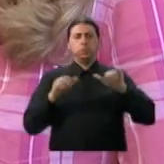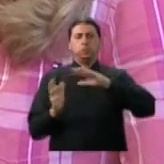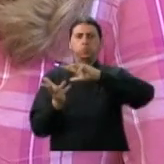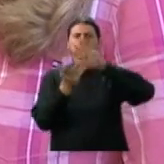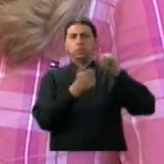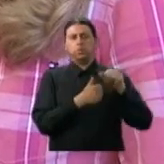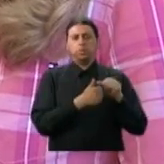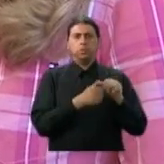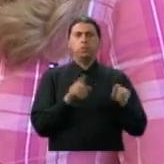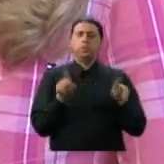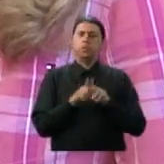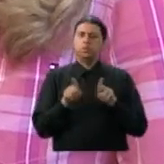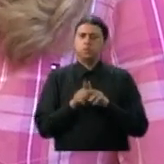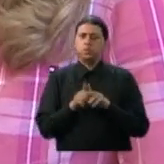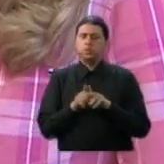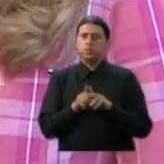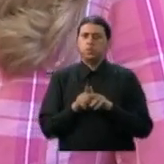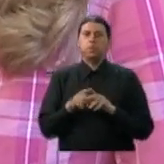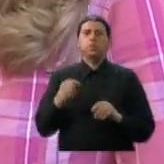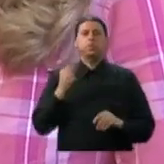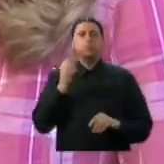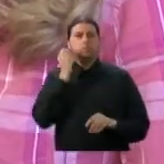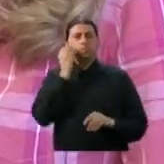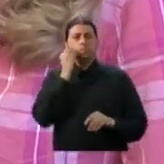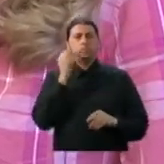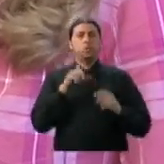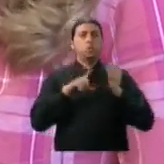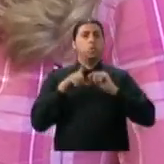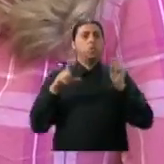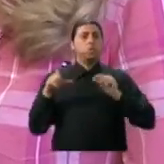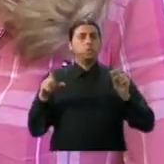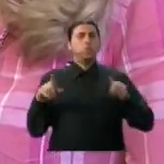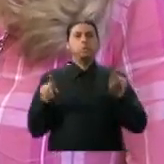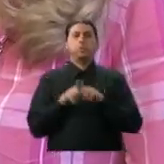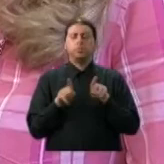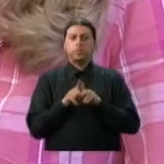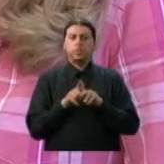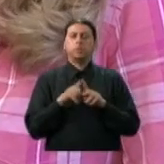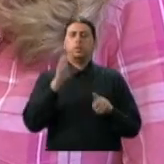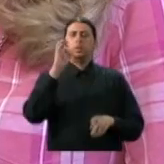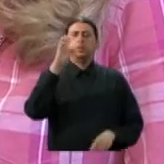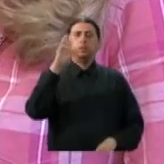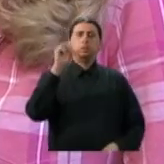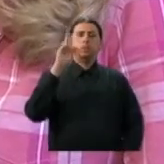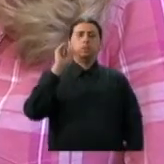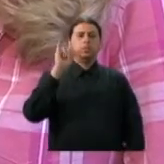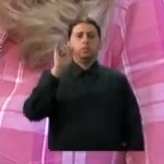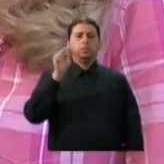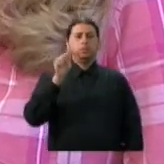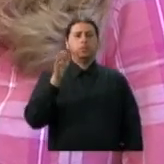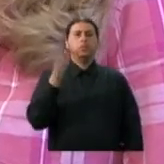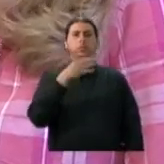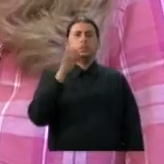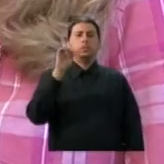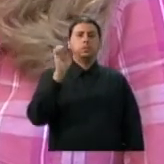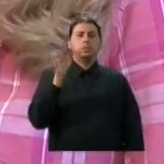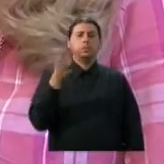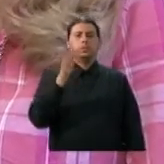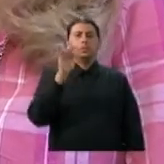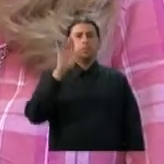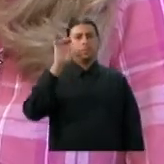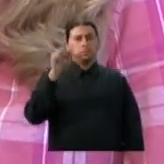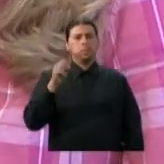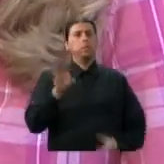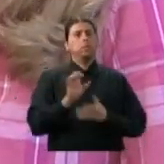né? Avalia a cadeia de frio, né, a logística, né, e a cadeia de frio, que é fundamental para que tu possa garantir, né,